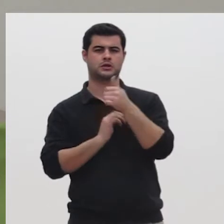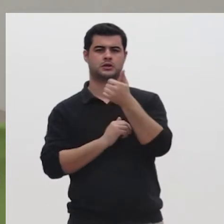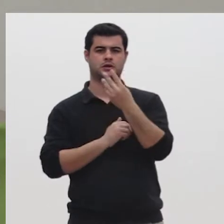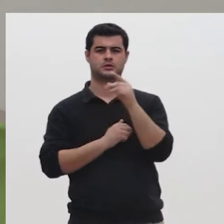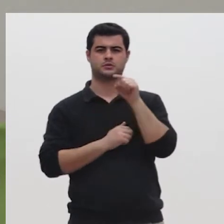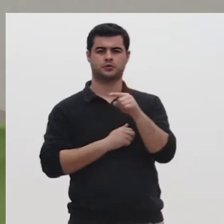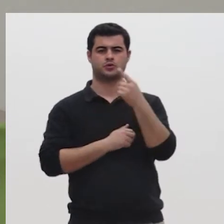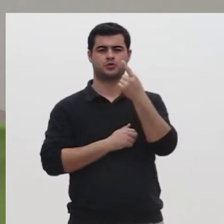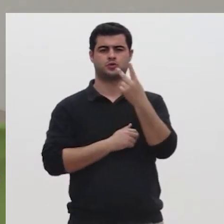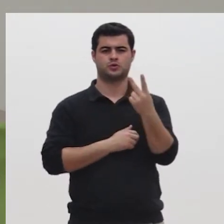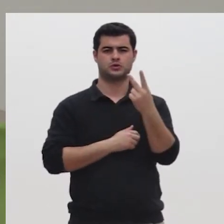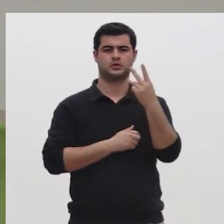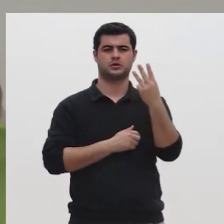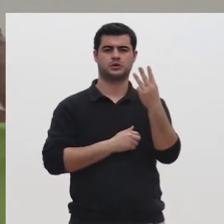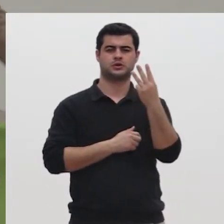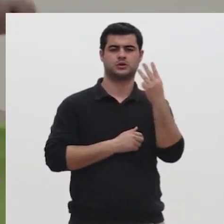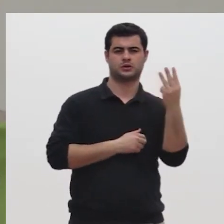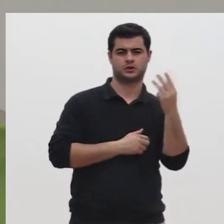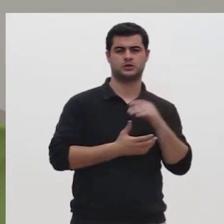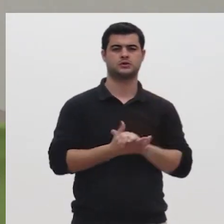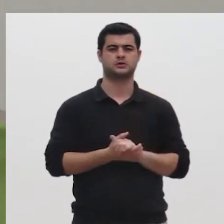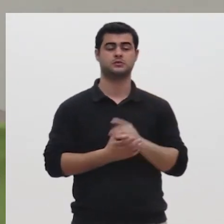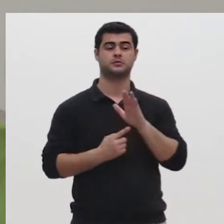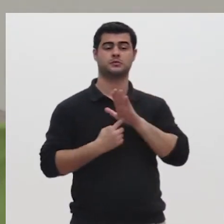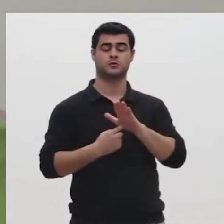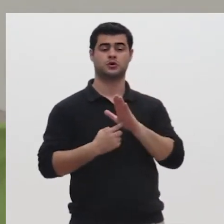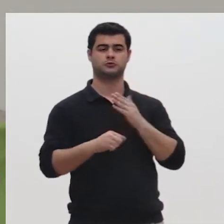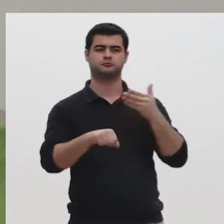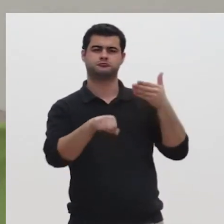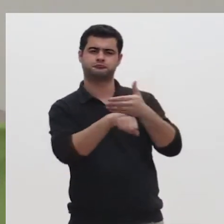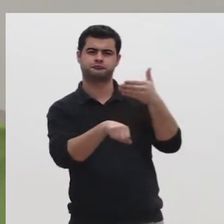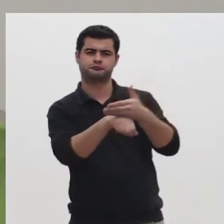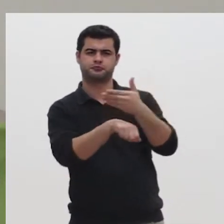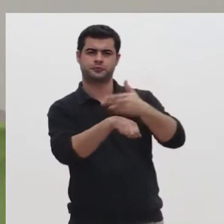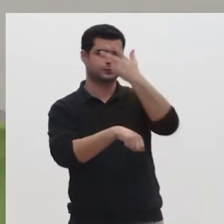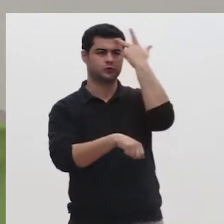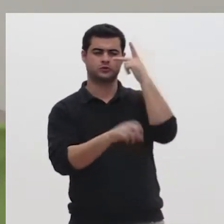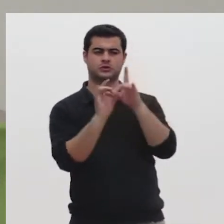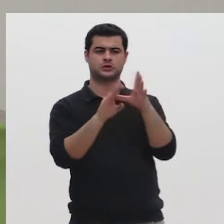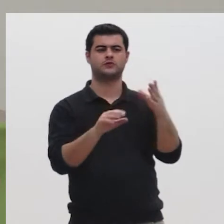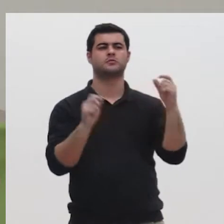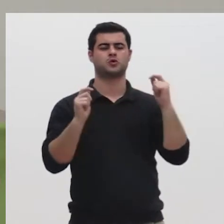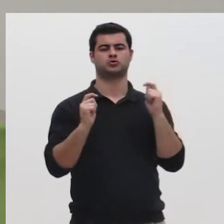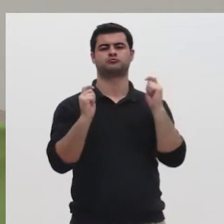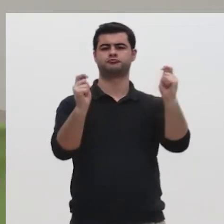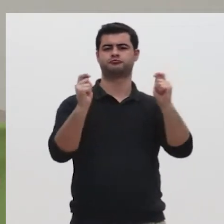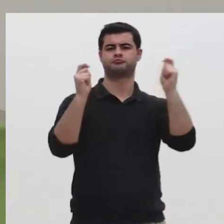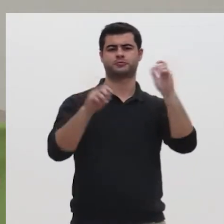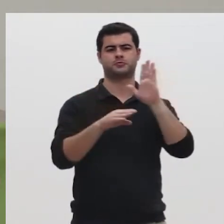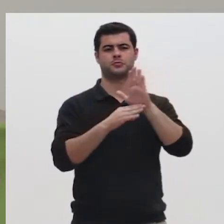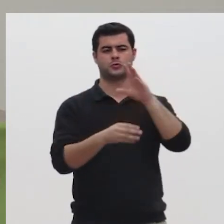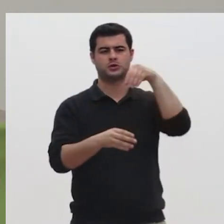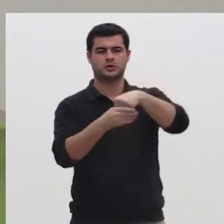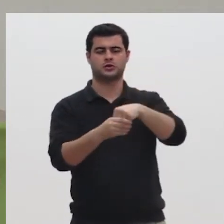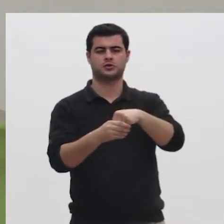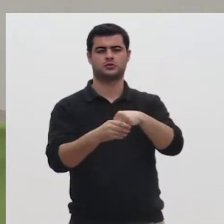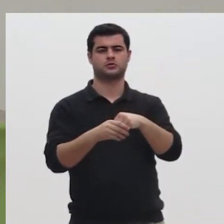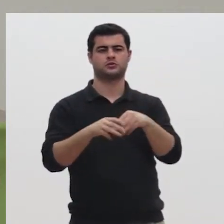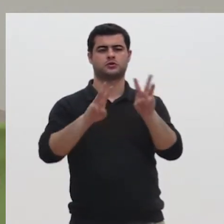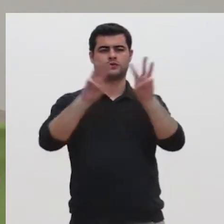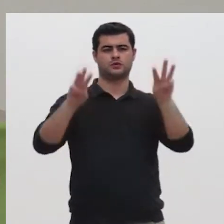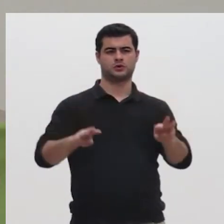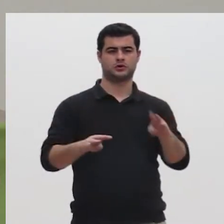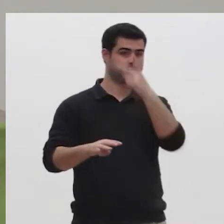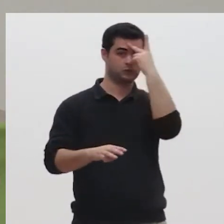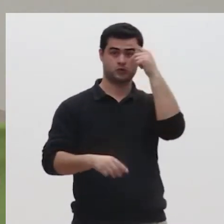que participei ativamente para tentar desburocratizar a universidade, para que os pesquisadores possam